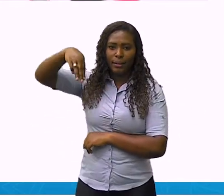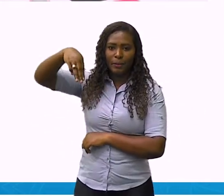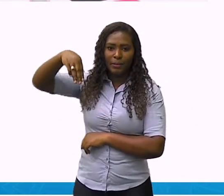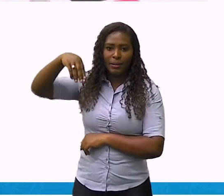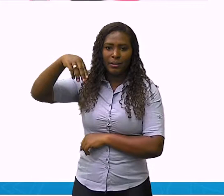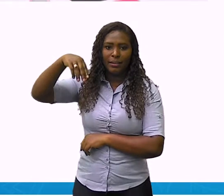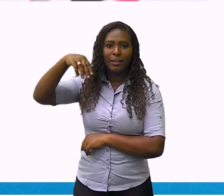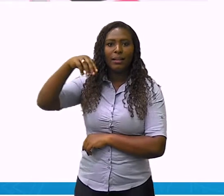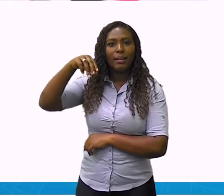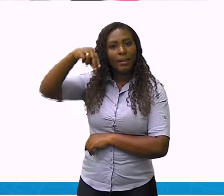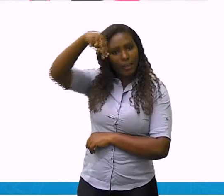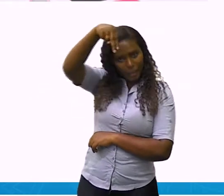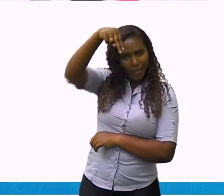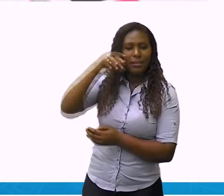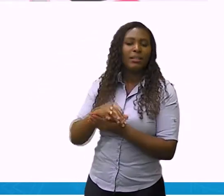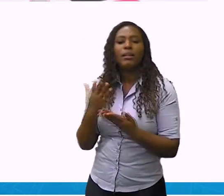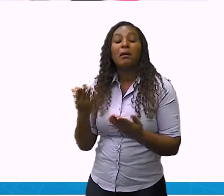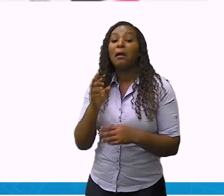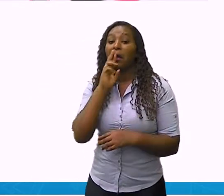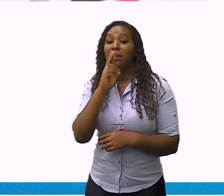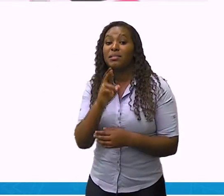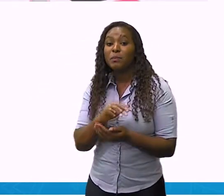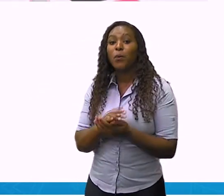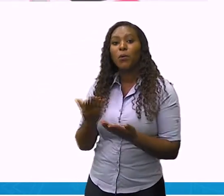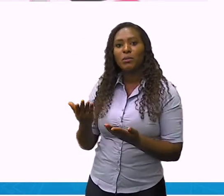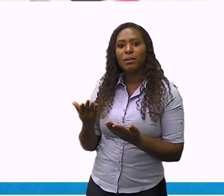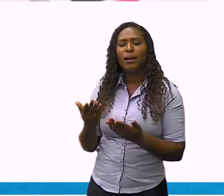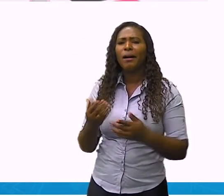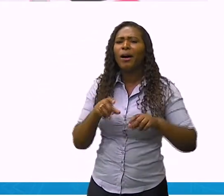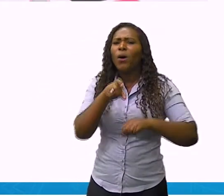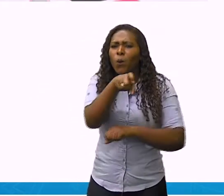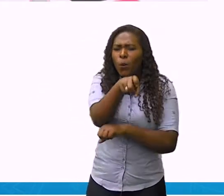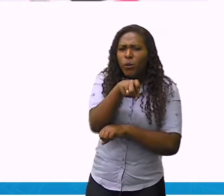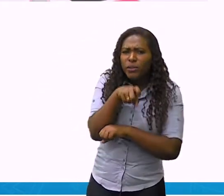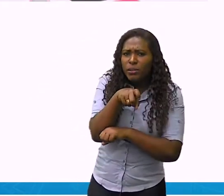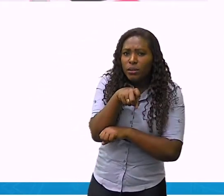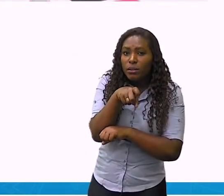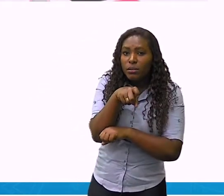KLMN e responda, qual é a medida de x em grau?